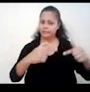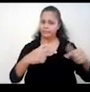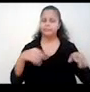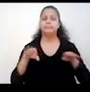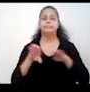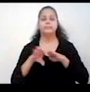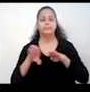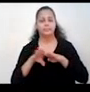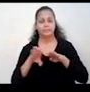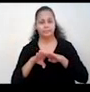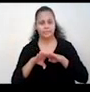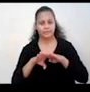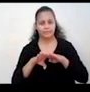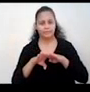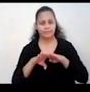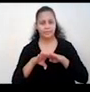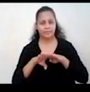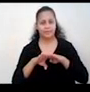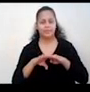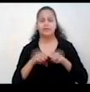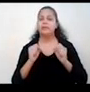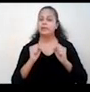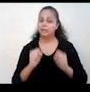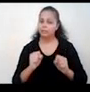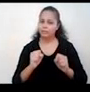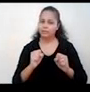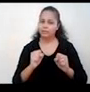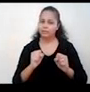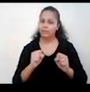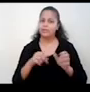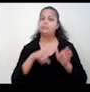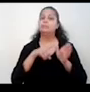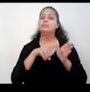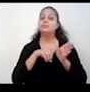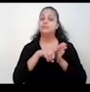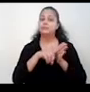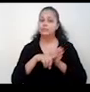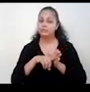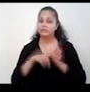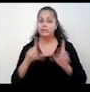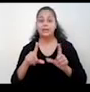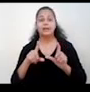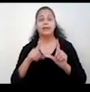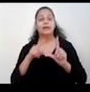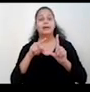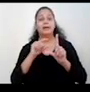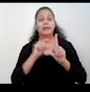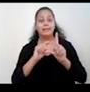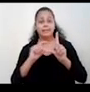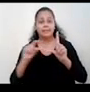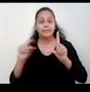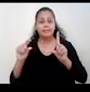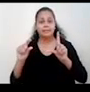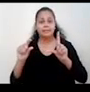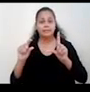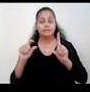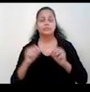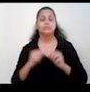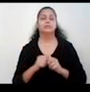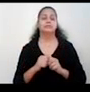outras subdivisões, como a gente pode verificar aqui, né, nessa legenda aqui no canto esquerdo, certo? Então a nossa